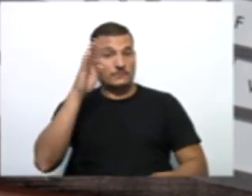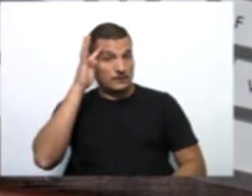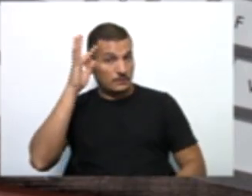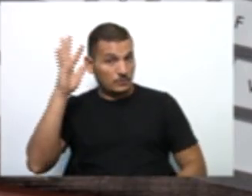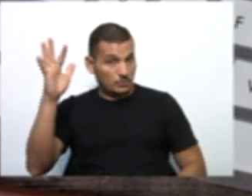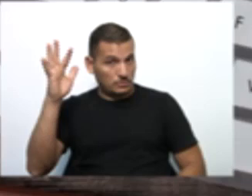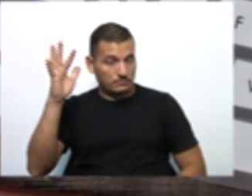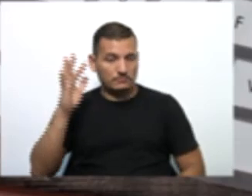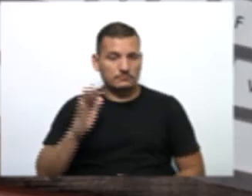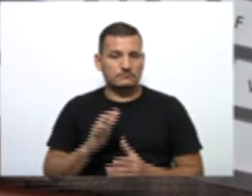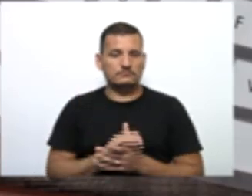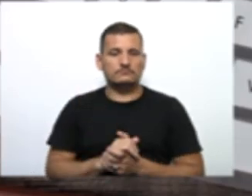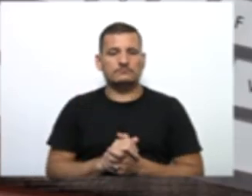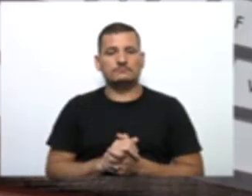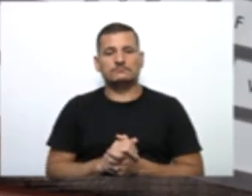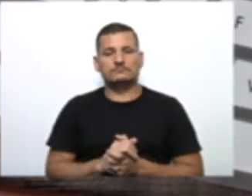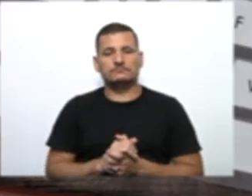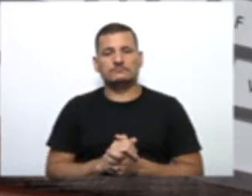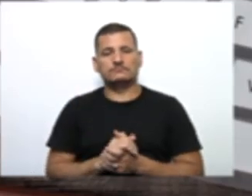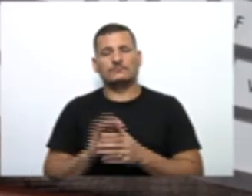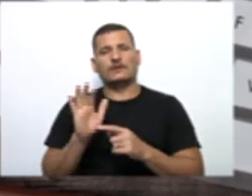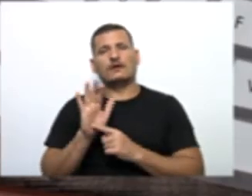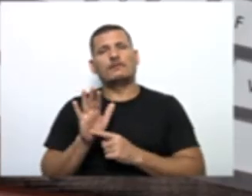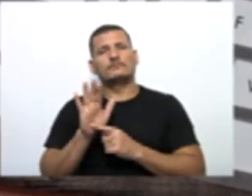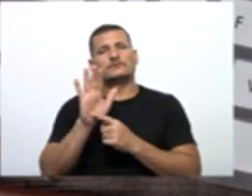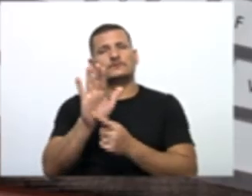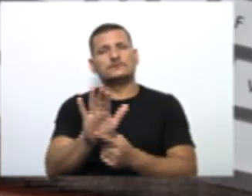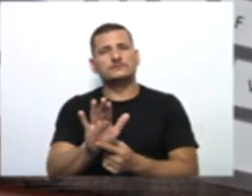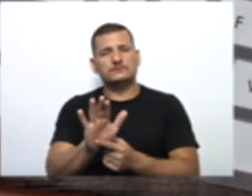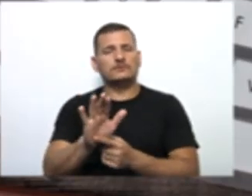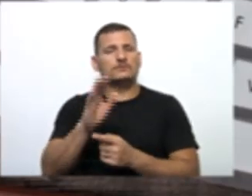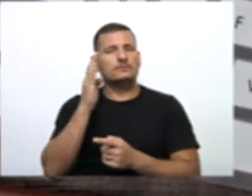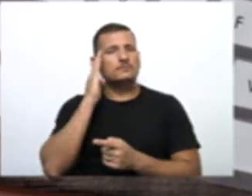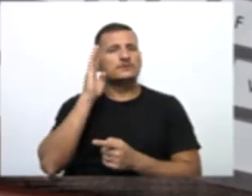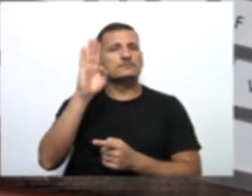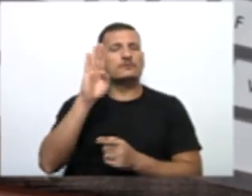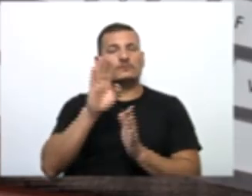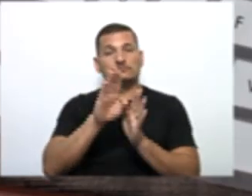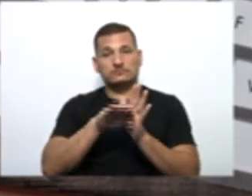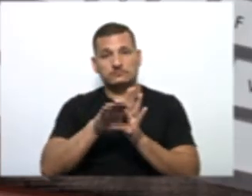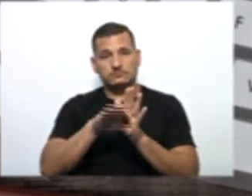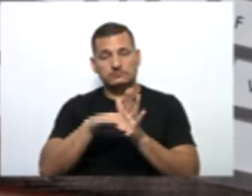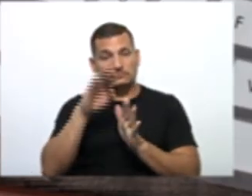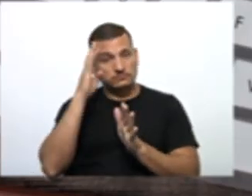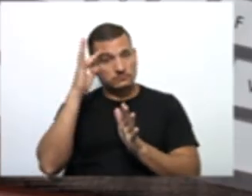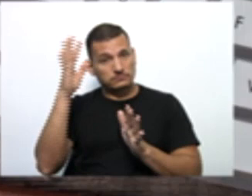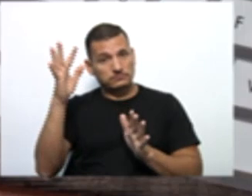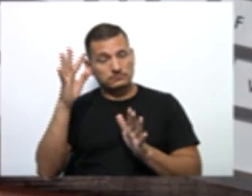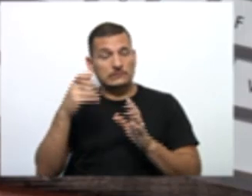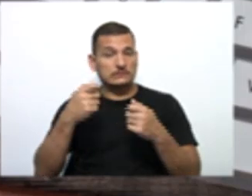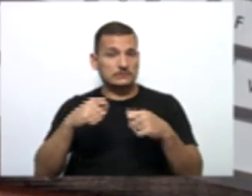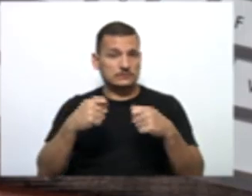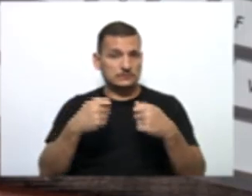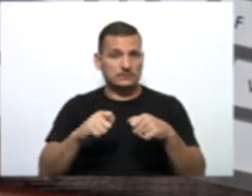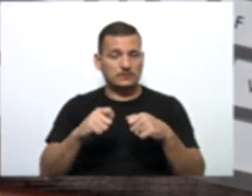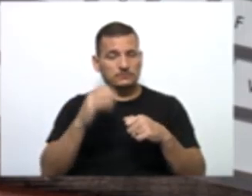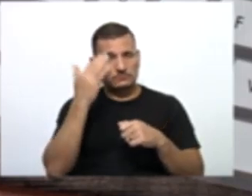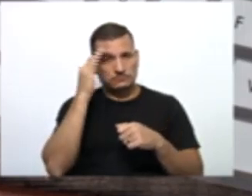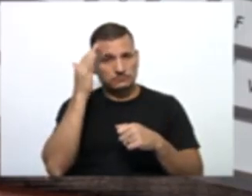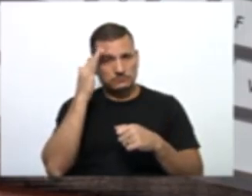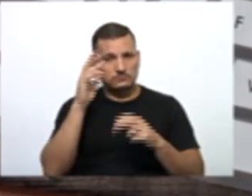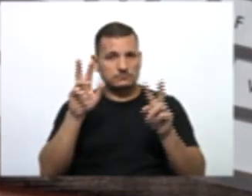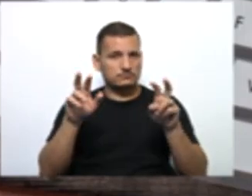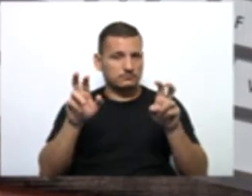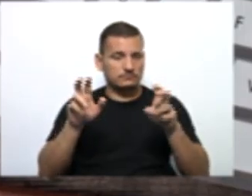teórica. Apresentação adequada dos principais conceitos teóricos necessários à compreensão do